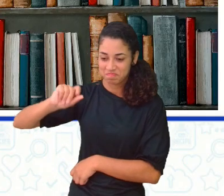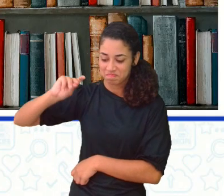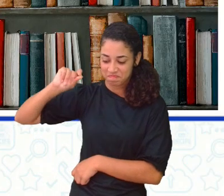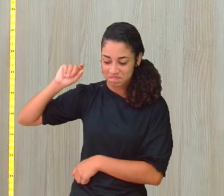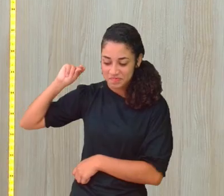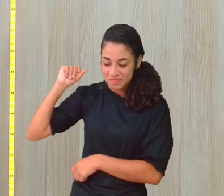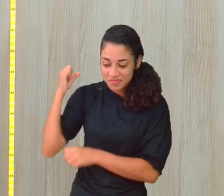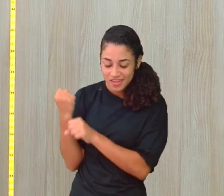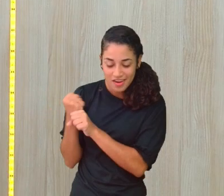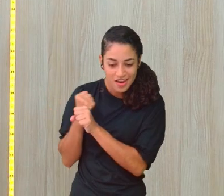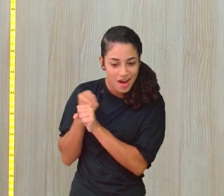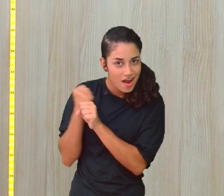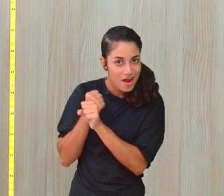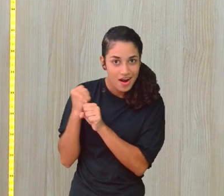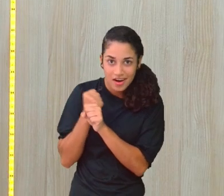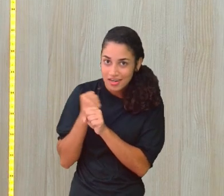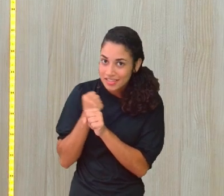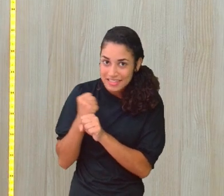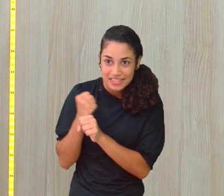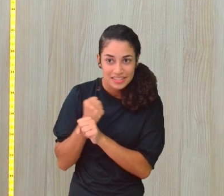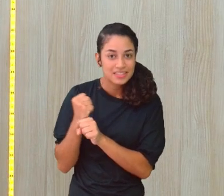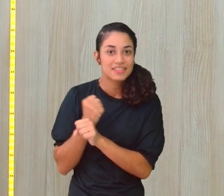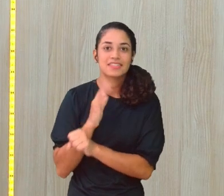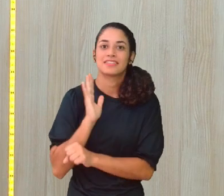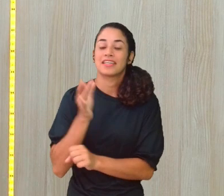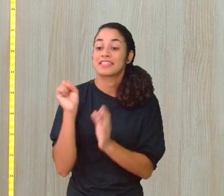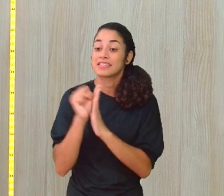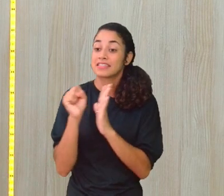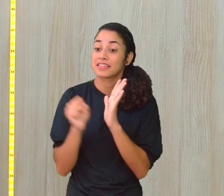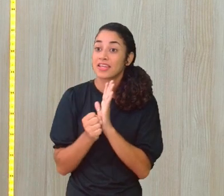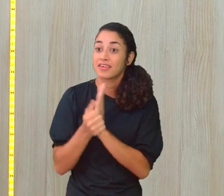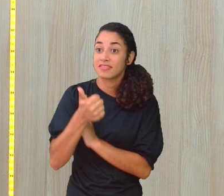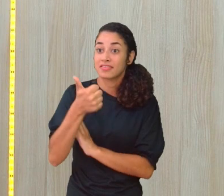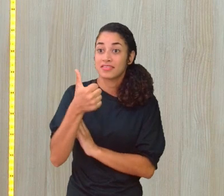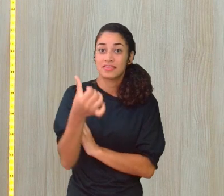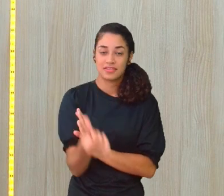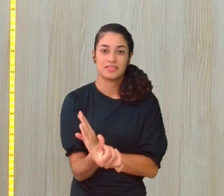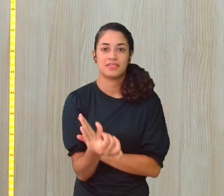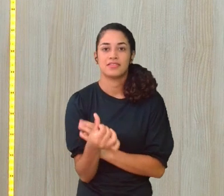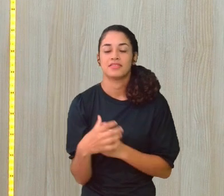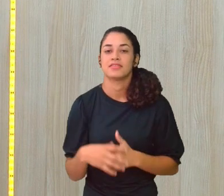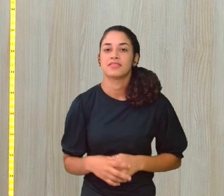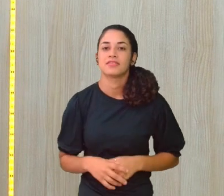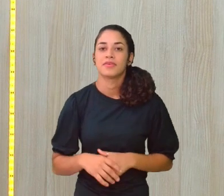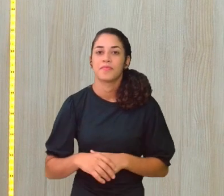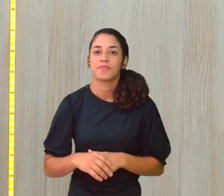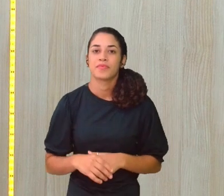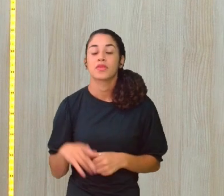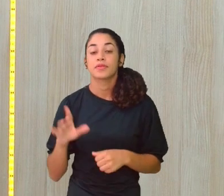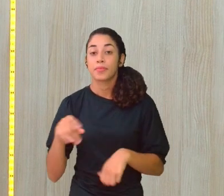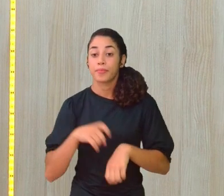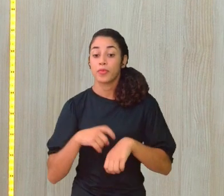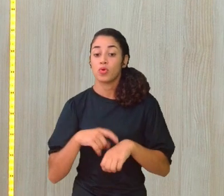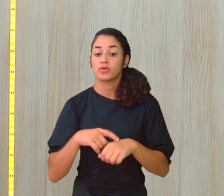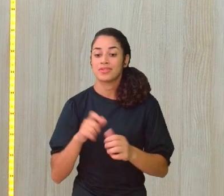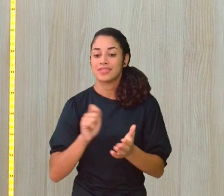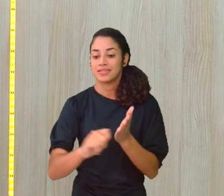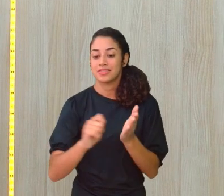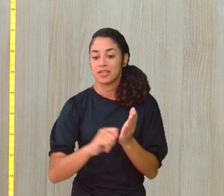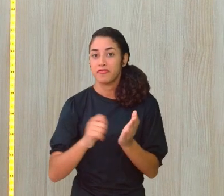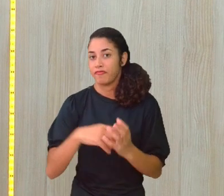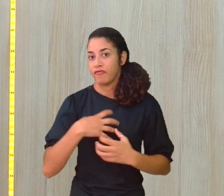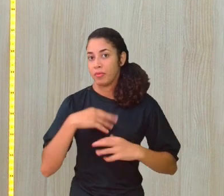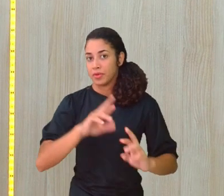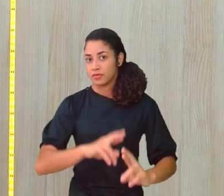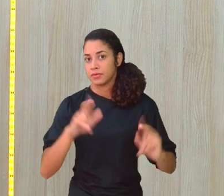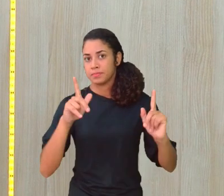século XVI, né, professora? Isso mostra que... o fato de estar escrito de forma diferente não significa que tivesse errado, né?